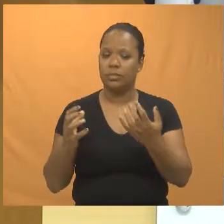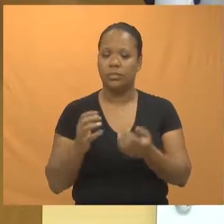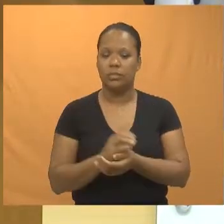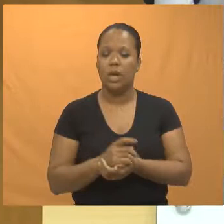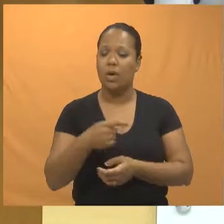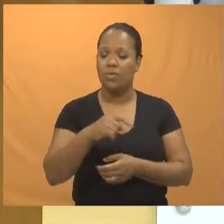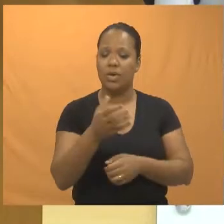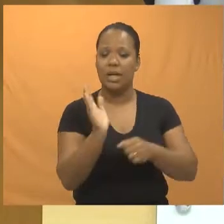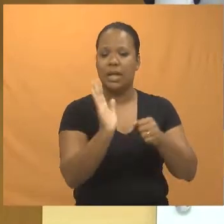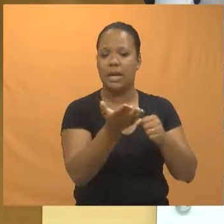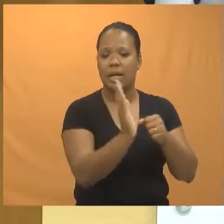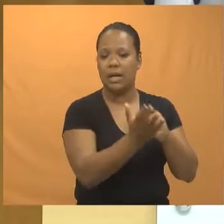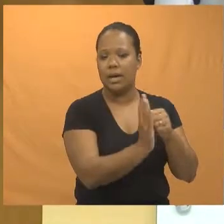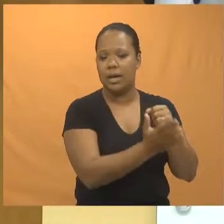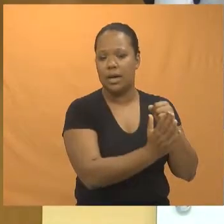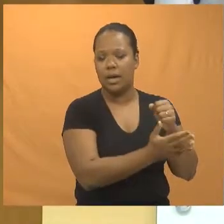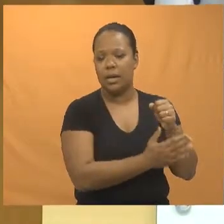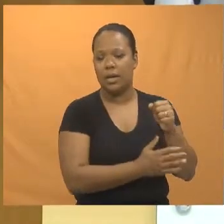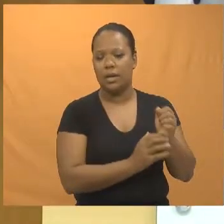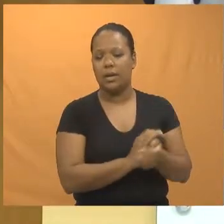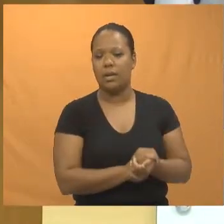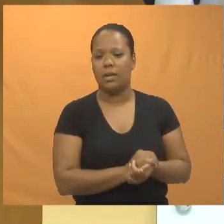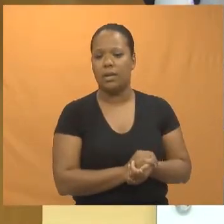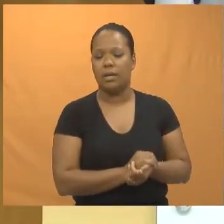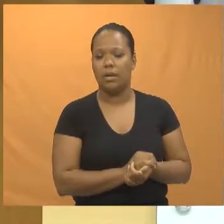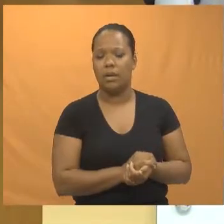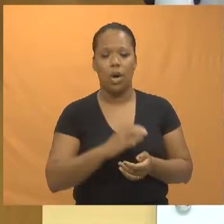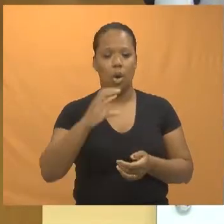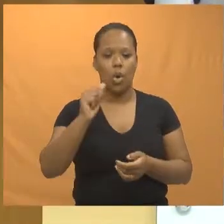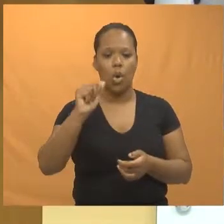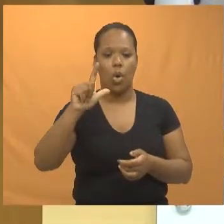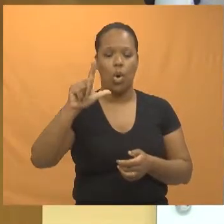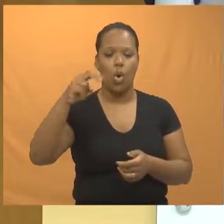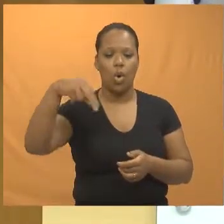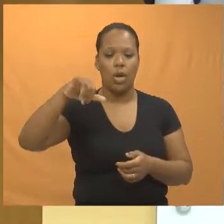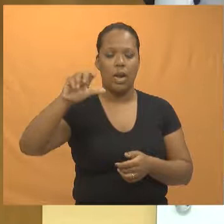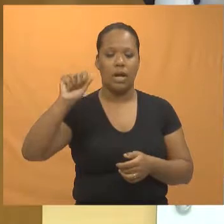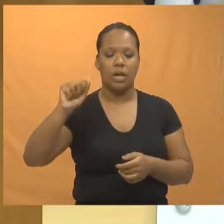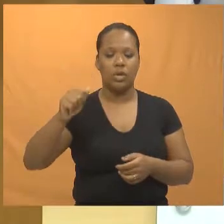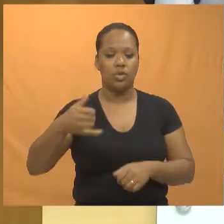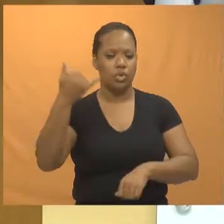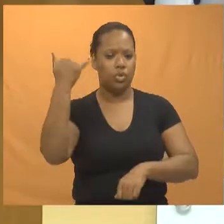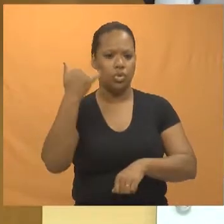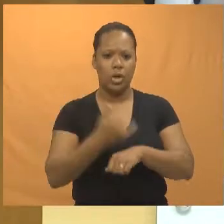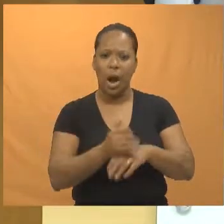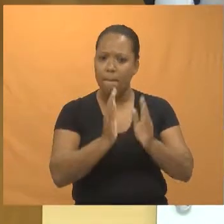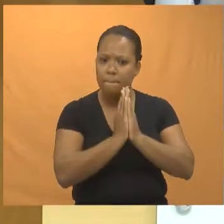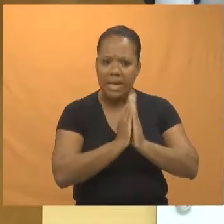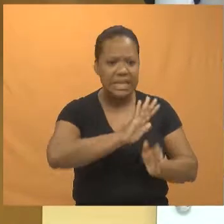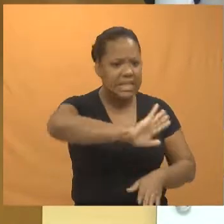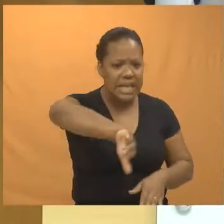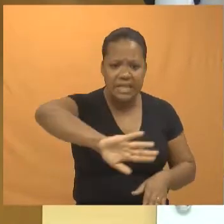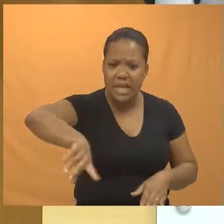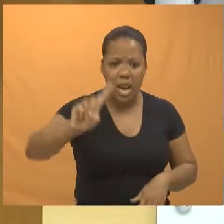foram carpir a mata de preservação lá do Jardim Colônia, e o chefe chegou lá e falou, pelo amor de Deus, sai daí,